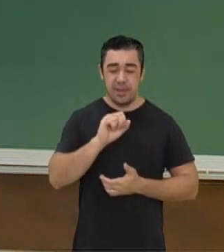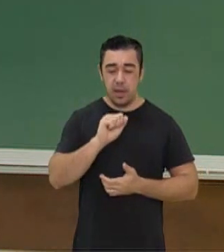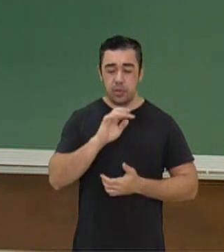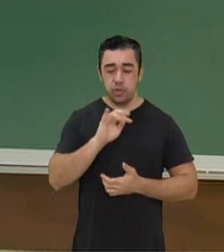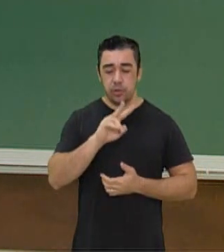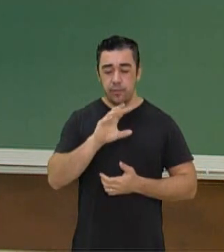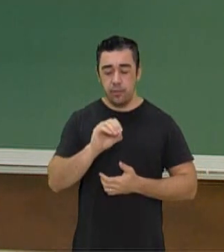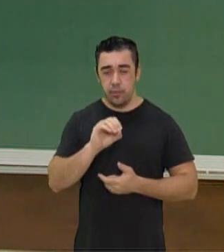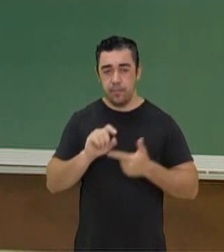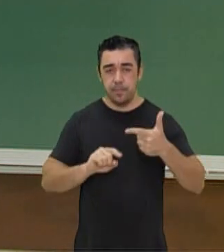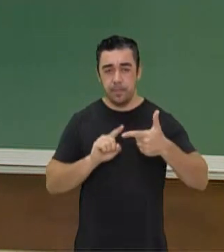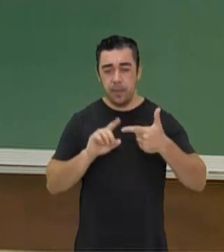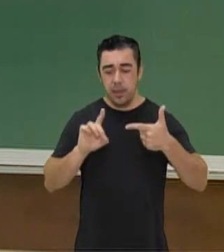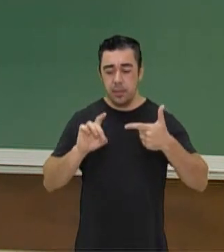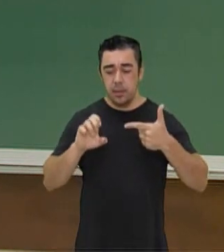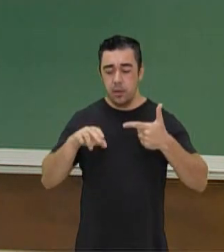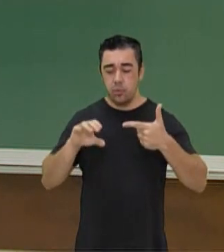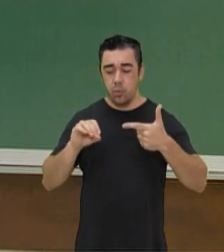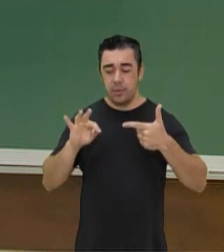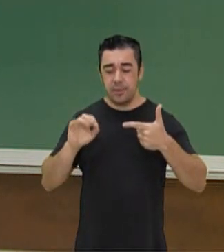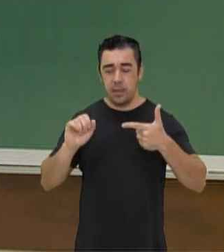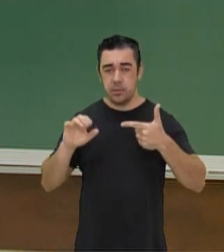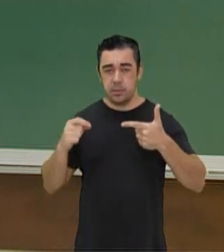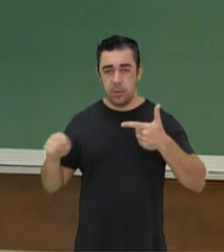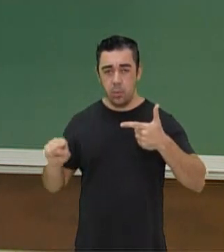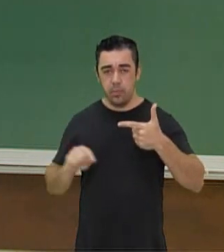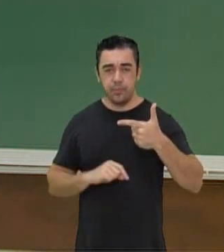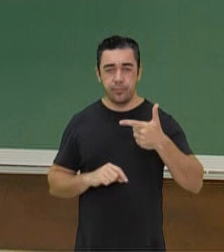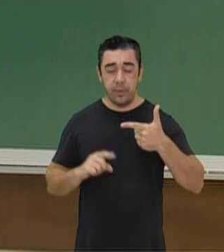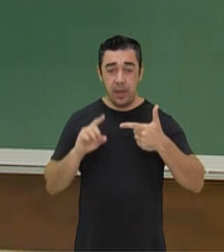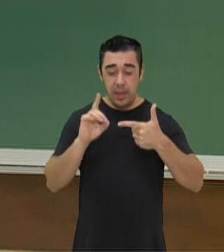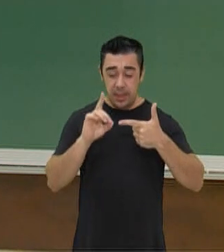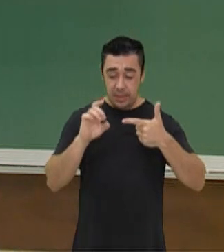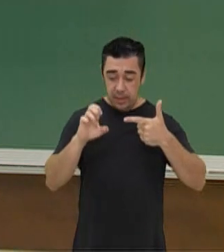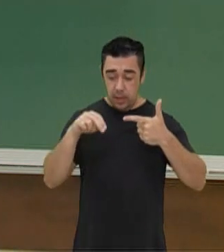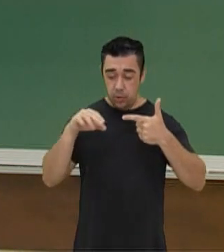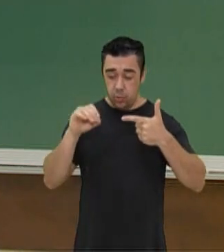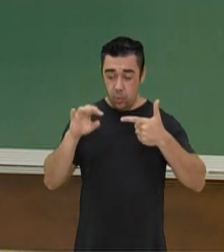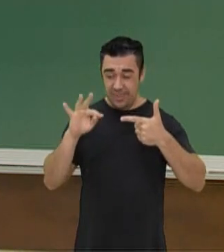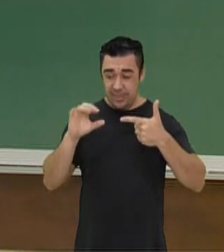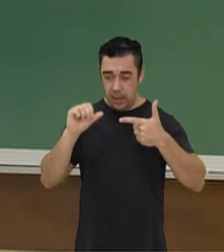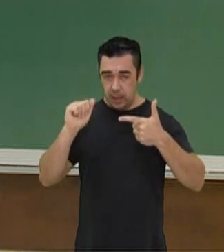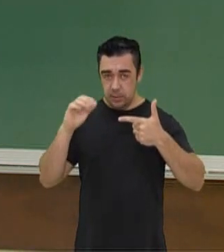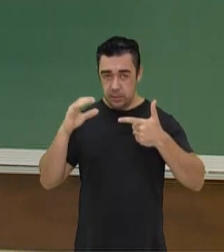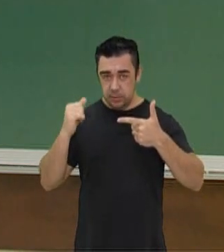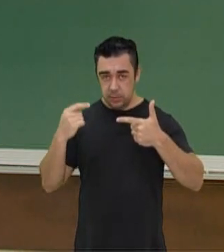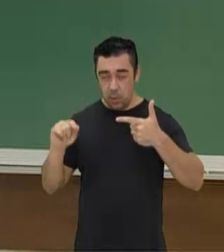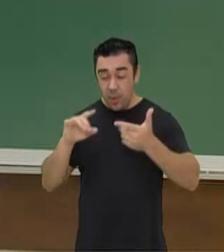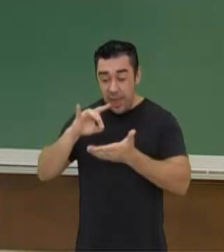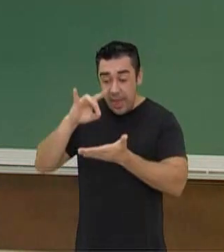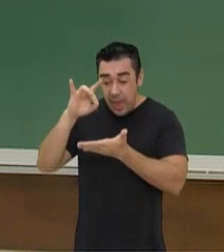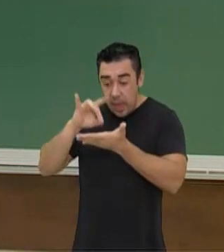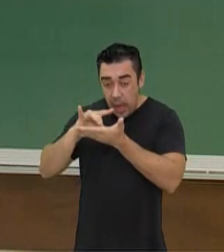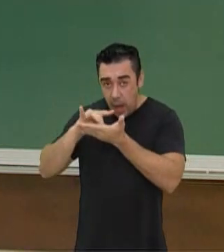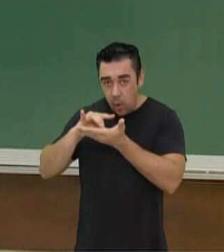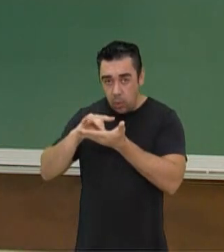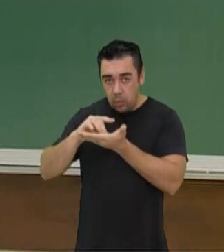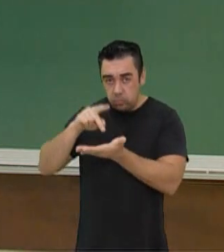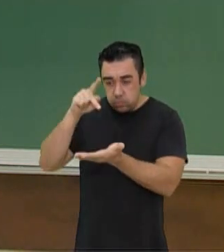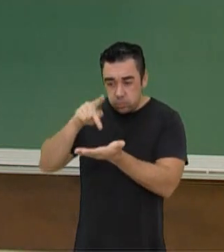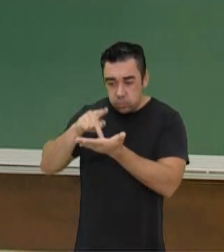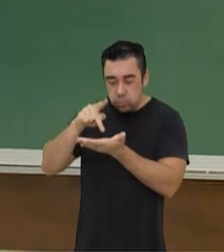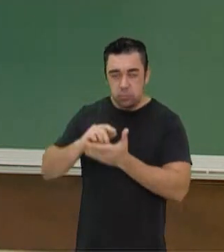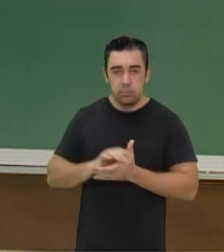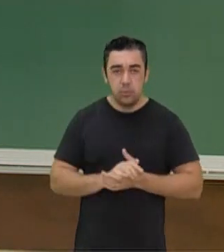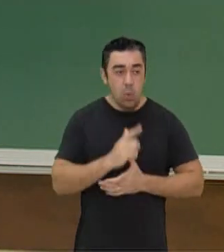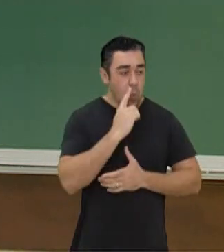é denotação. Denotação é o sentido real da palavra propriamente dito, né? O